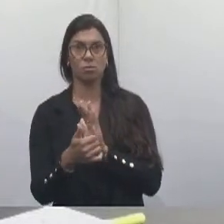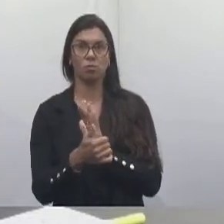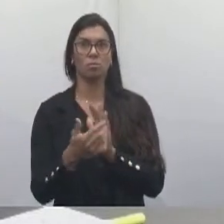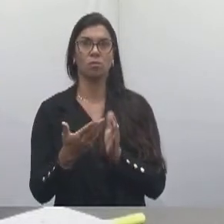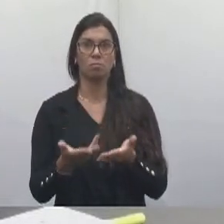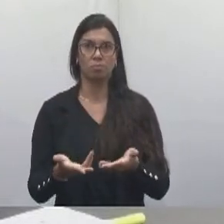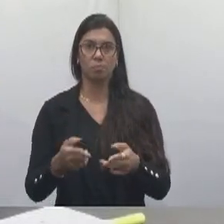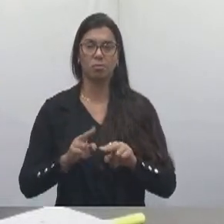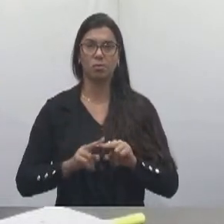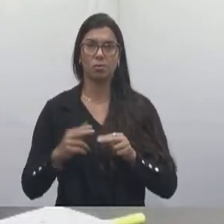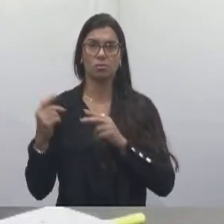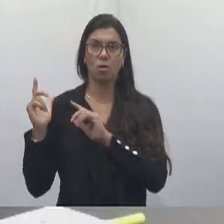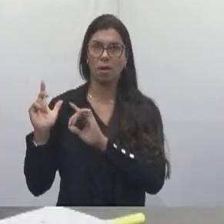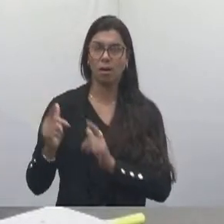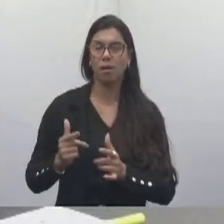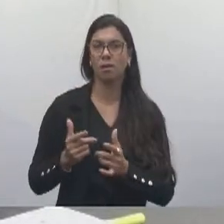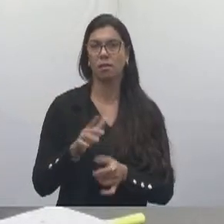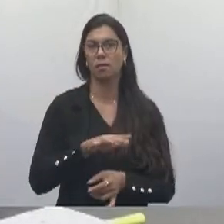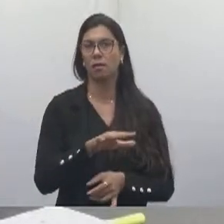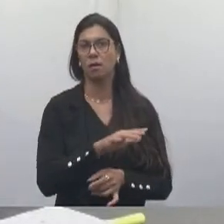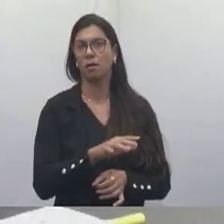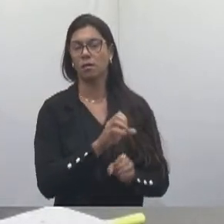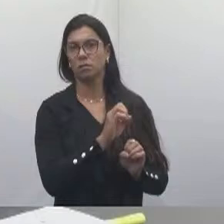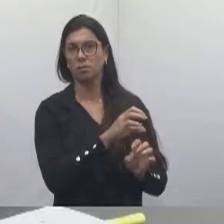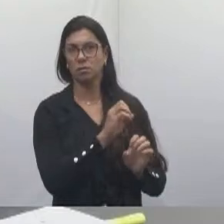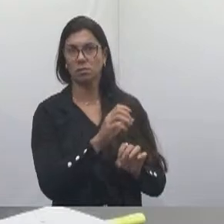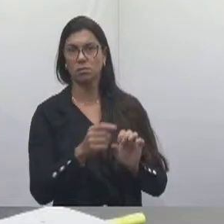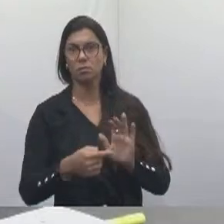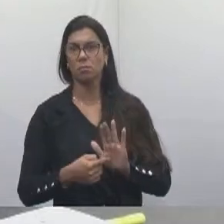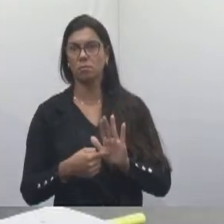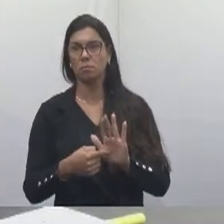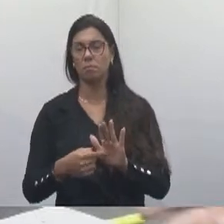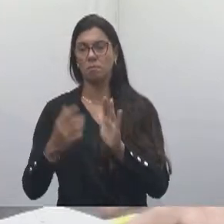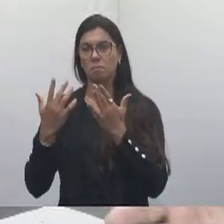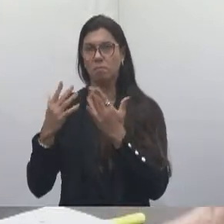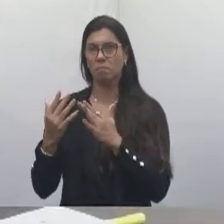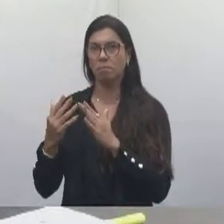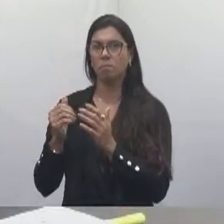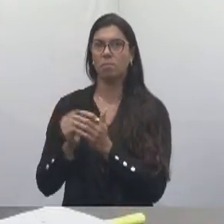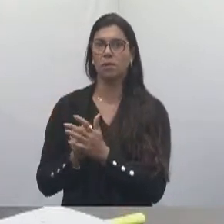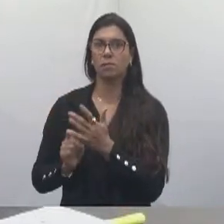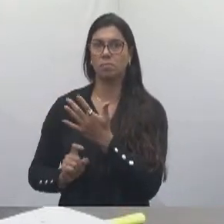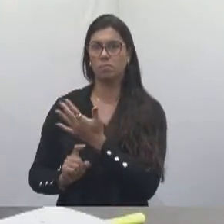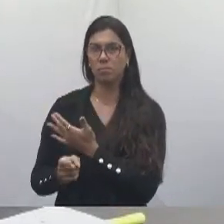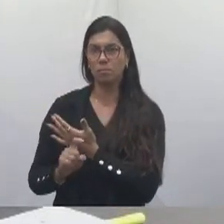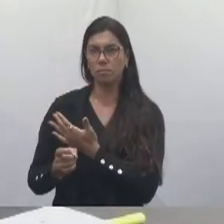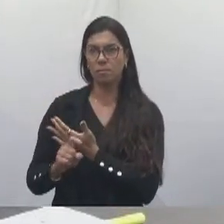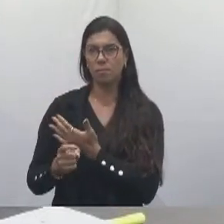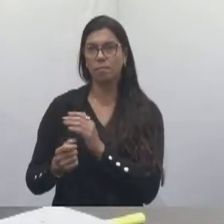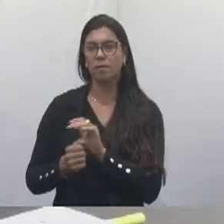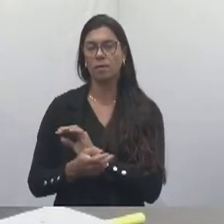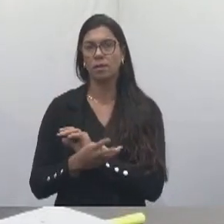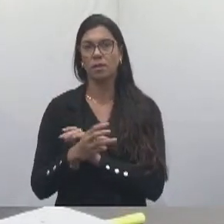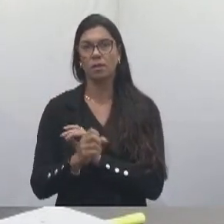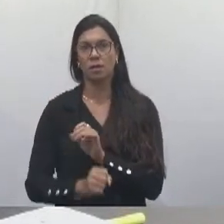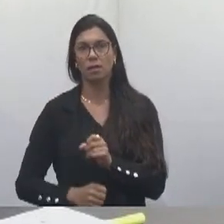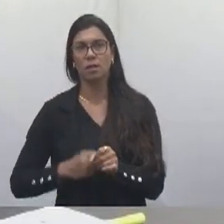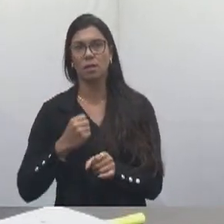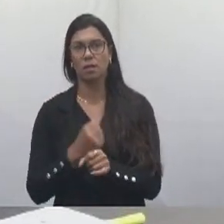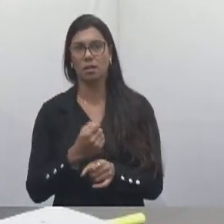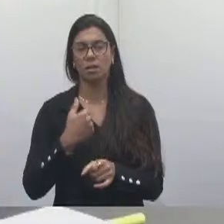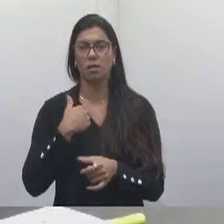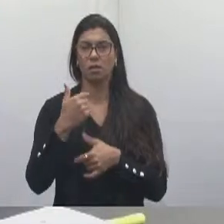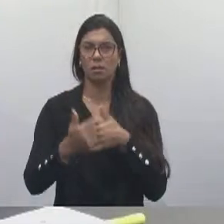educação. Então, parabéns aí ao Poder Executivo, né? E salientar, né, 3 anos que eu estou aqui, nunca